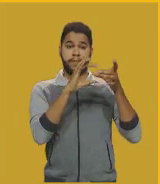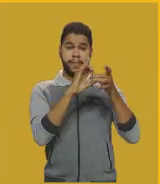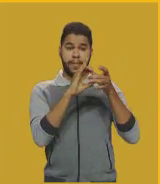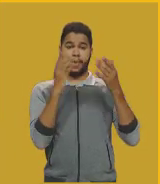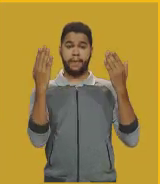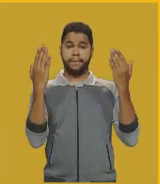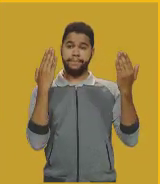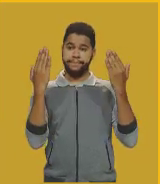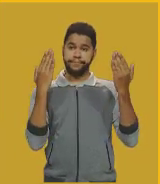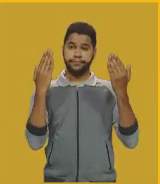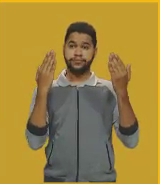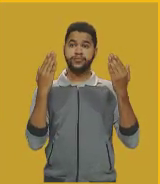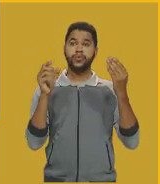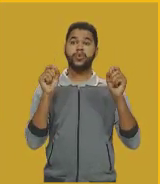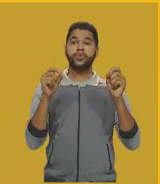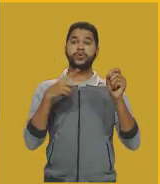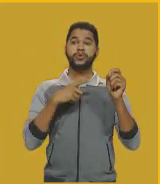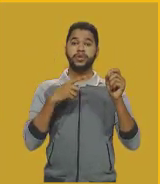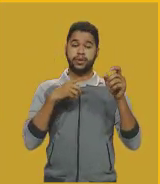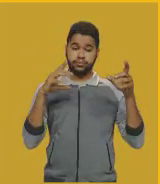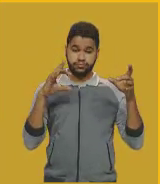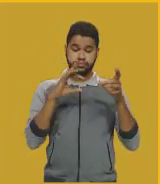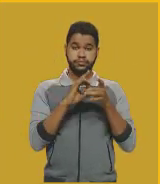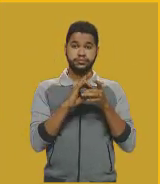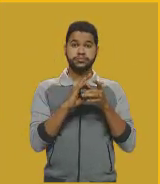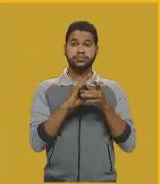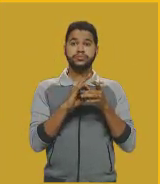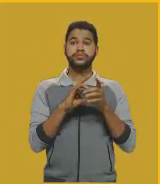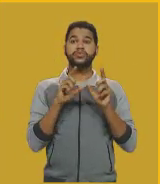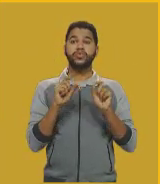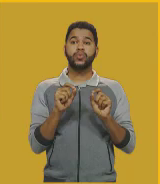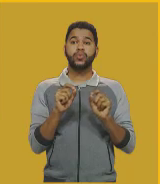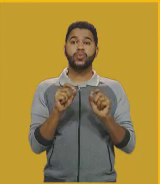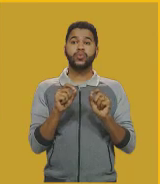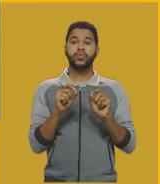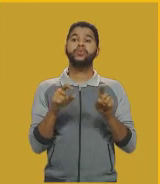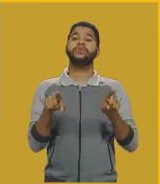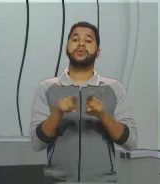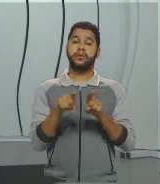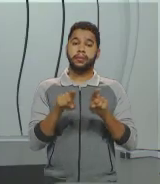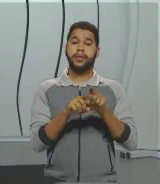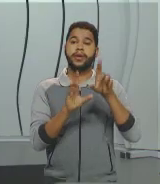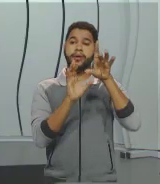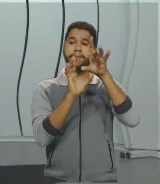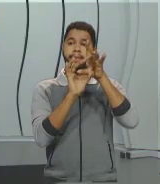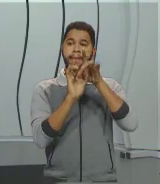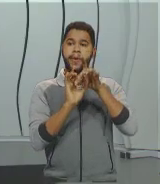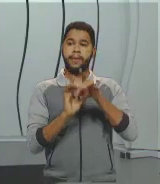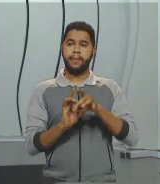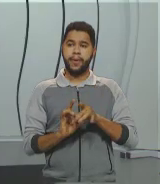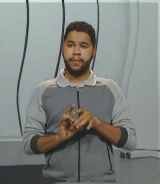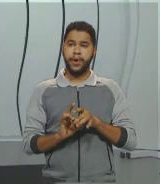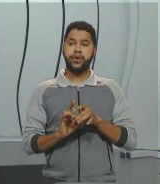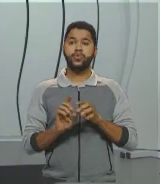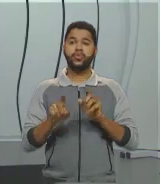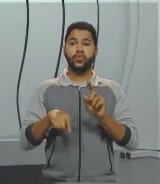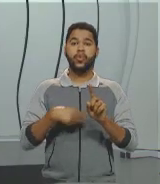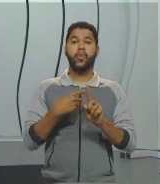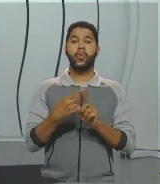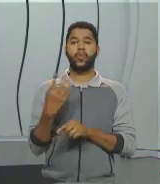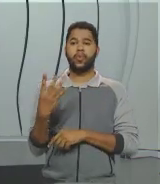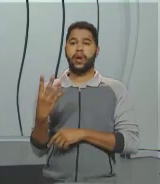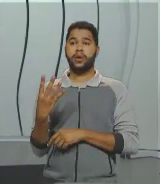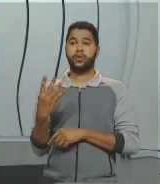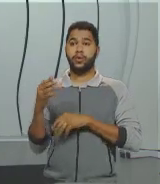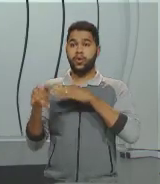e esse conjunto de resistores ligados em paralelo, eles estão ligados em série com um quarto resistor. Já na figura